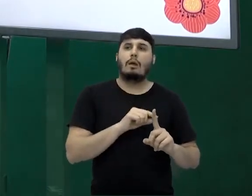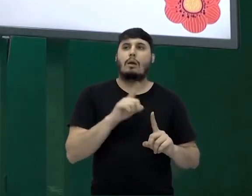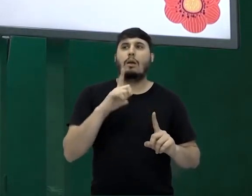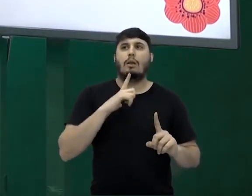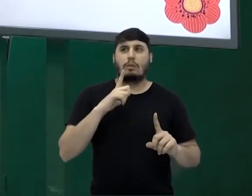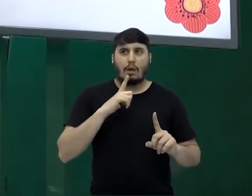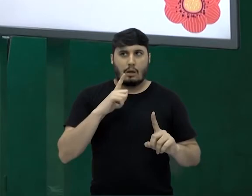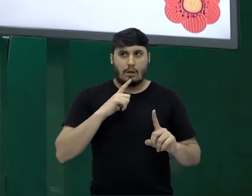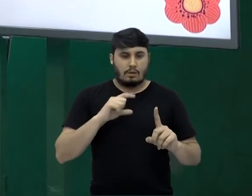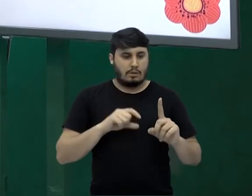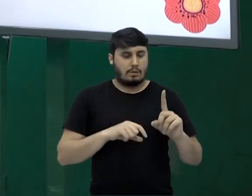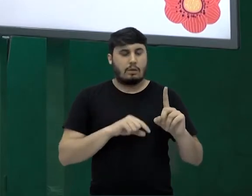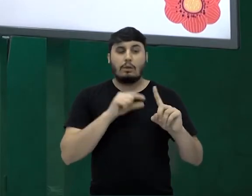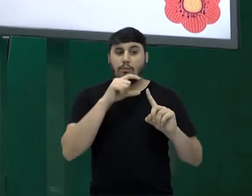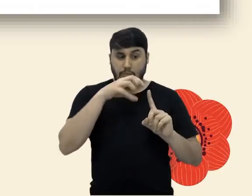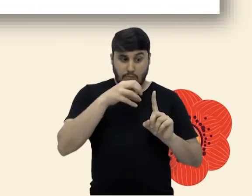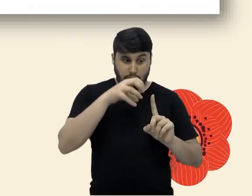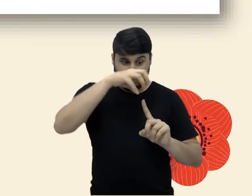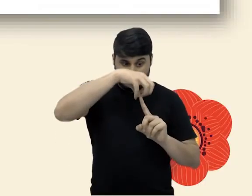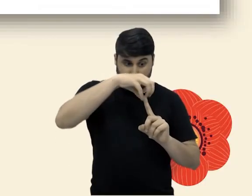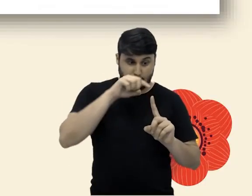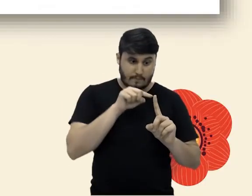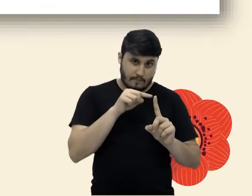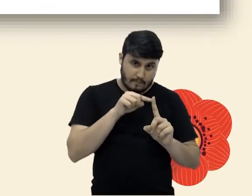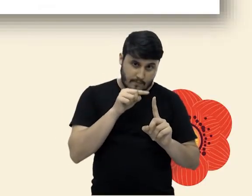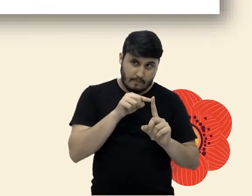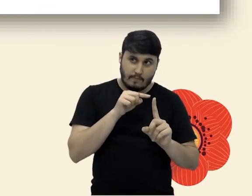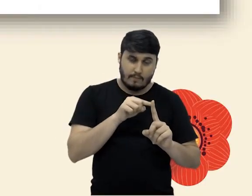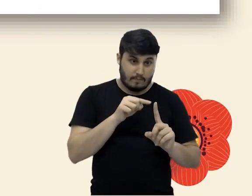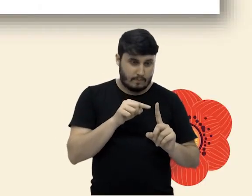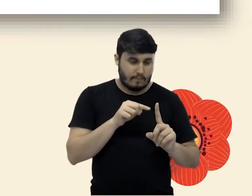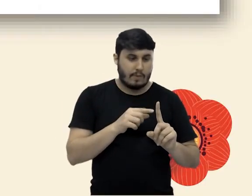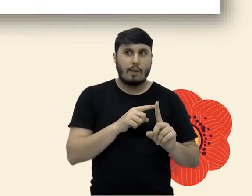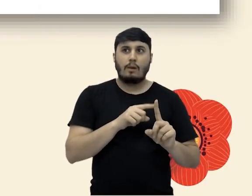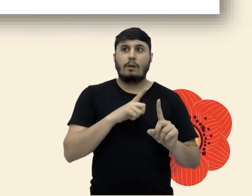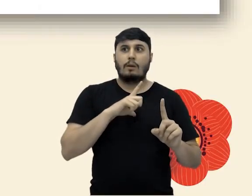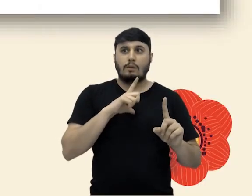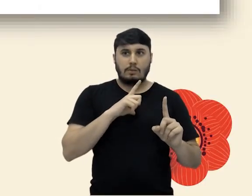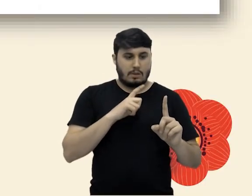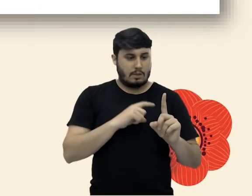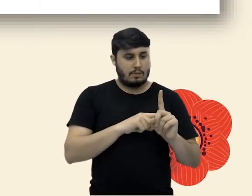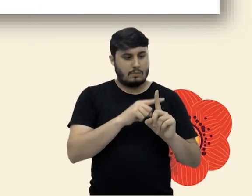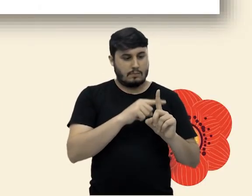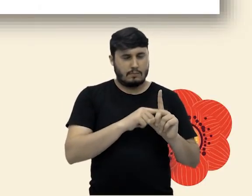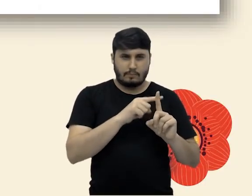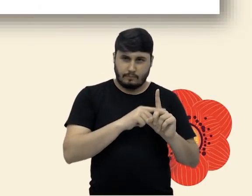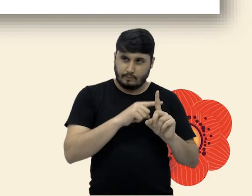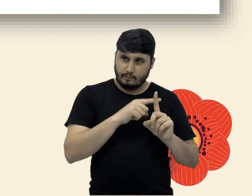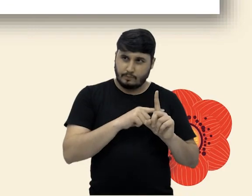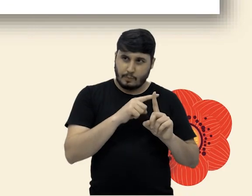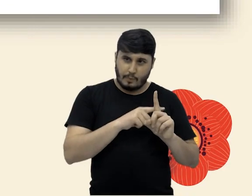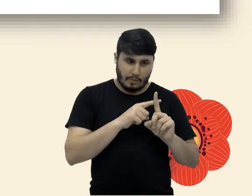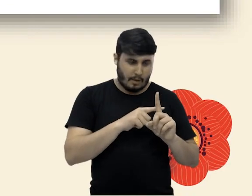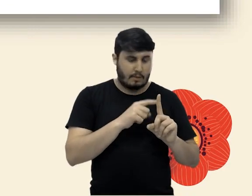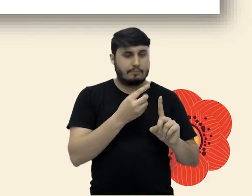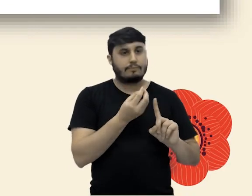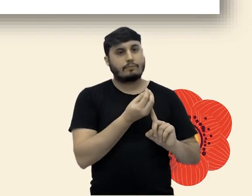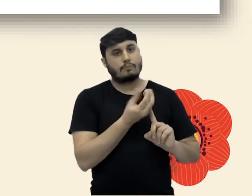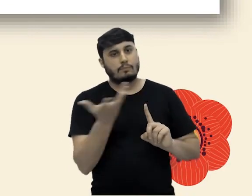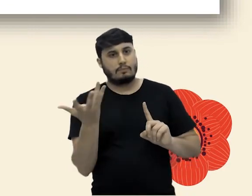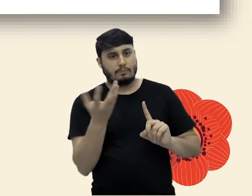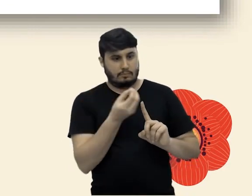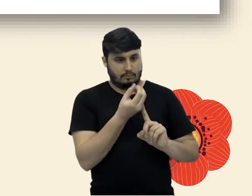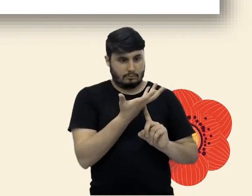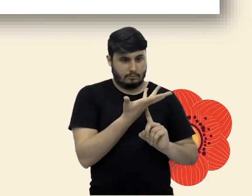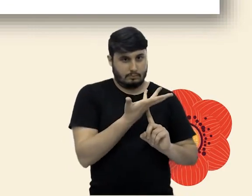tá? Você tem, ó, um pedúnculo, que é o que segura aquela flor. Você tem essas duas estruturas aqui, ó, o